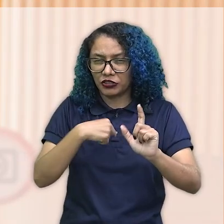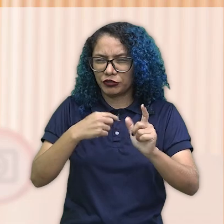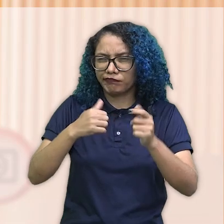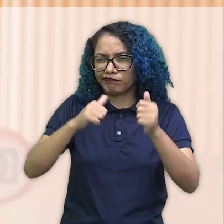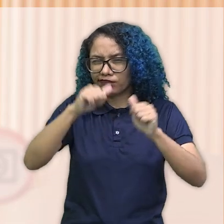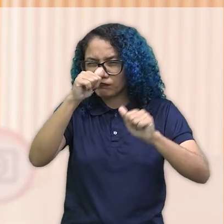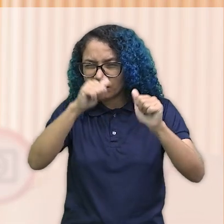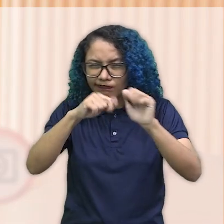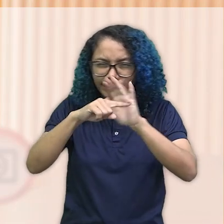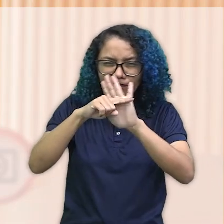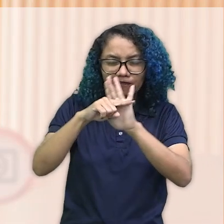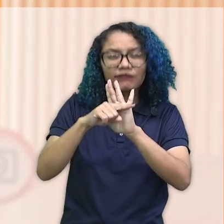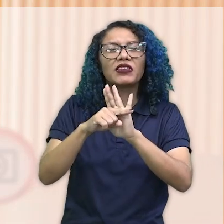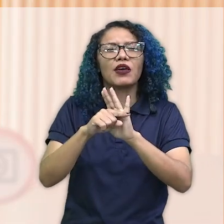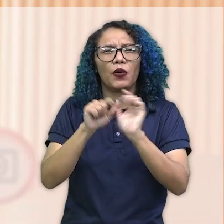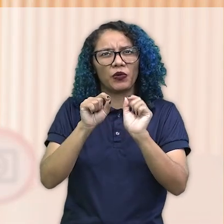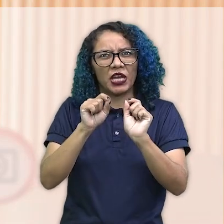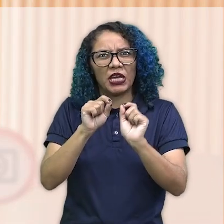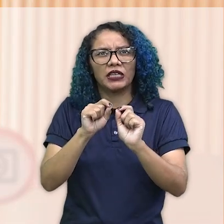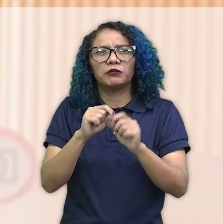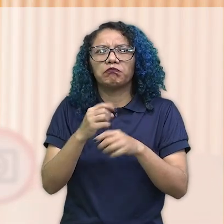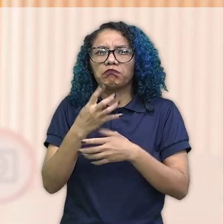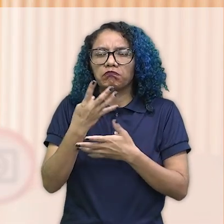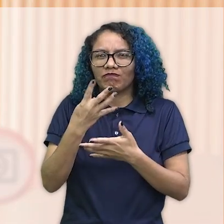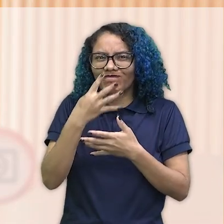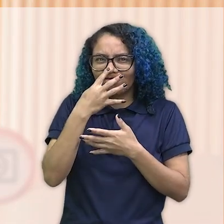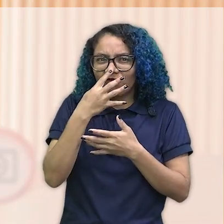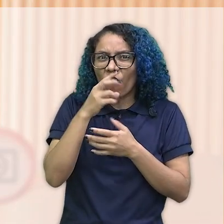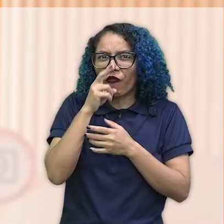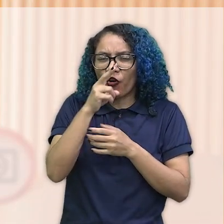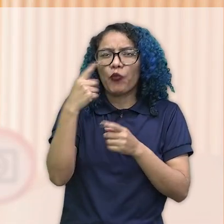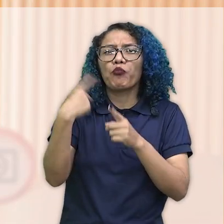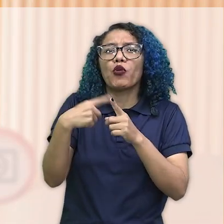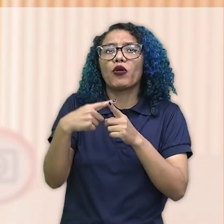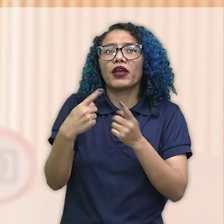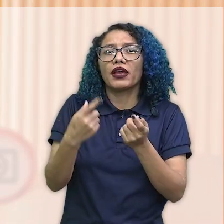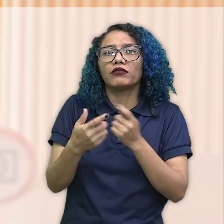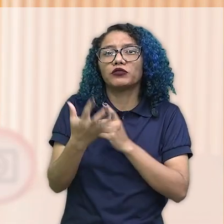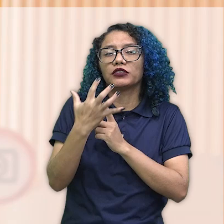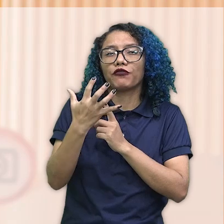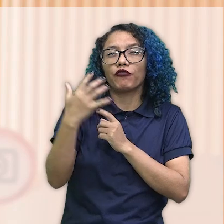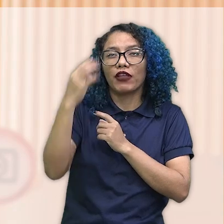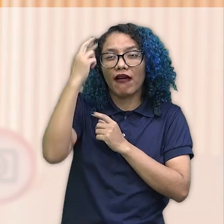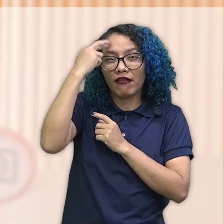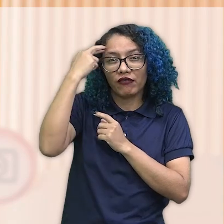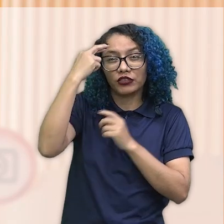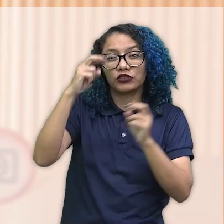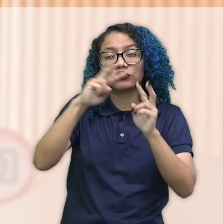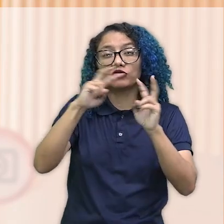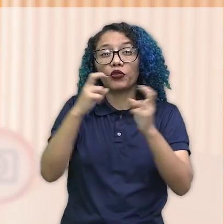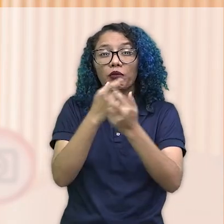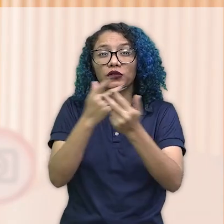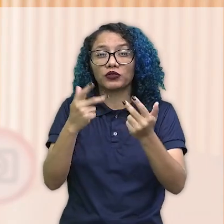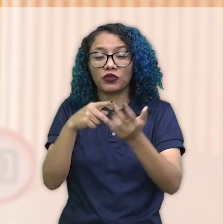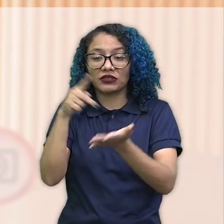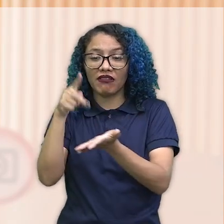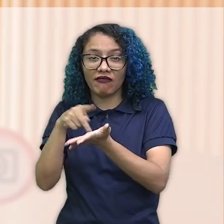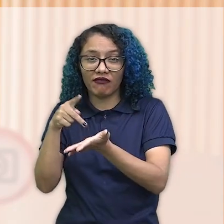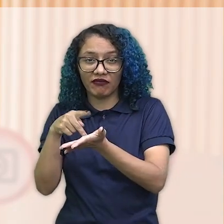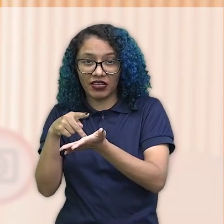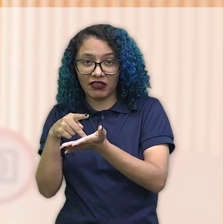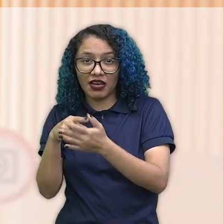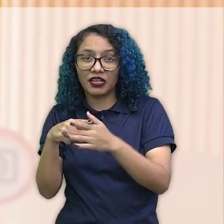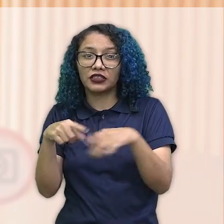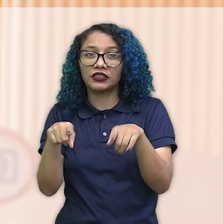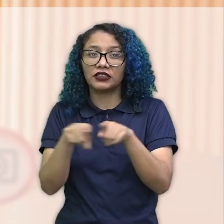forte essa imagem, porque ela nos convida o quê? A fazer uma reflexão sobre aquilo que é verdadeiro e